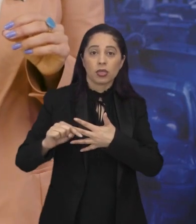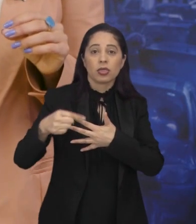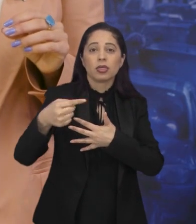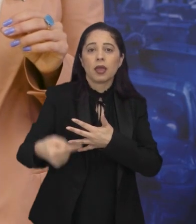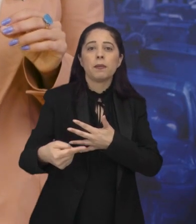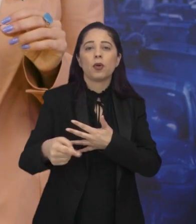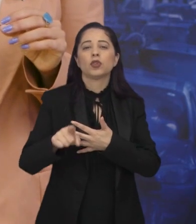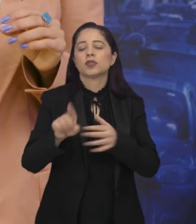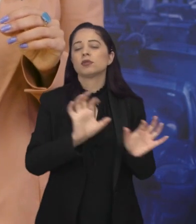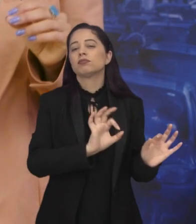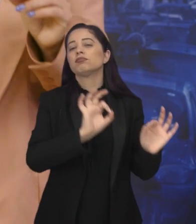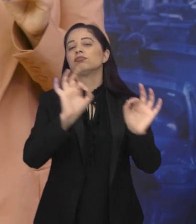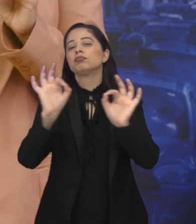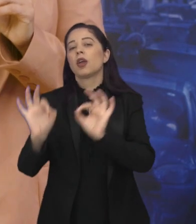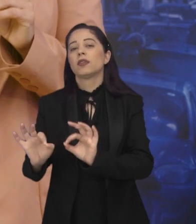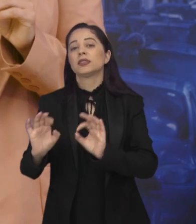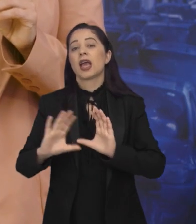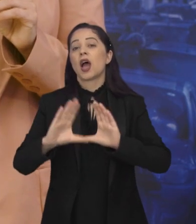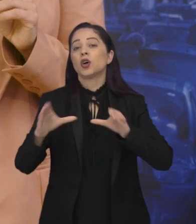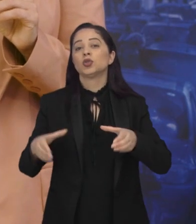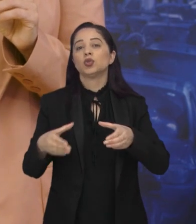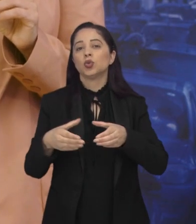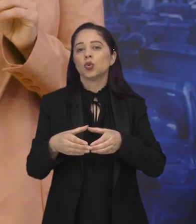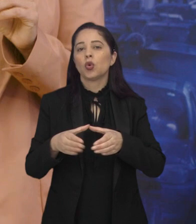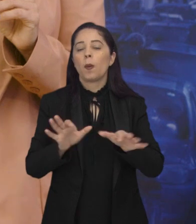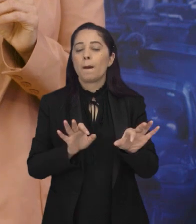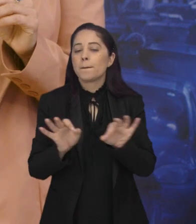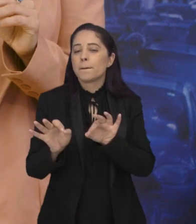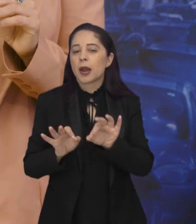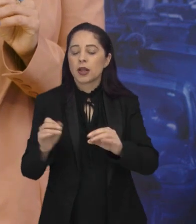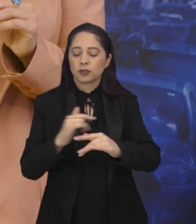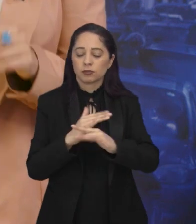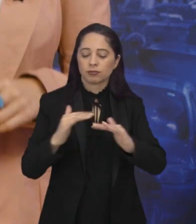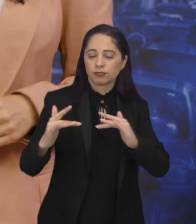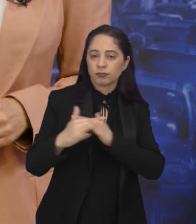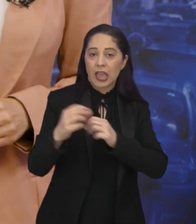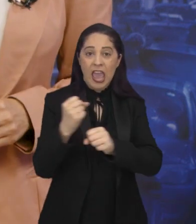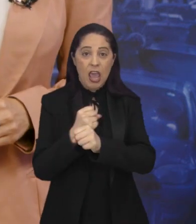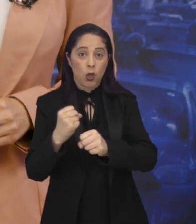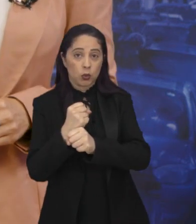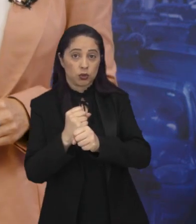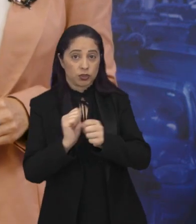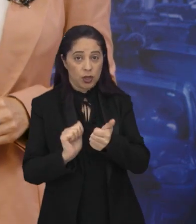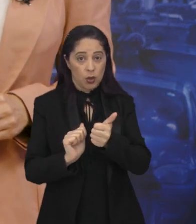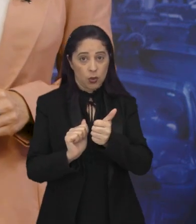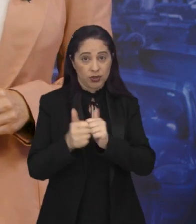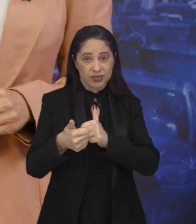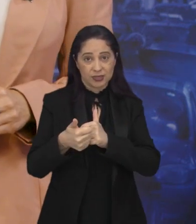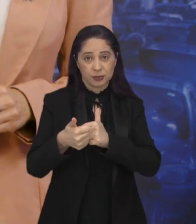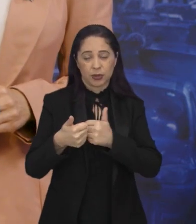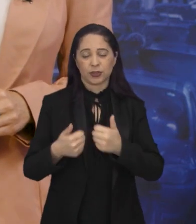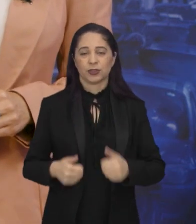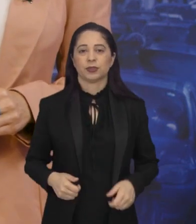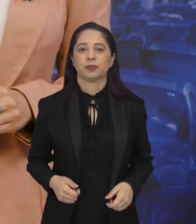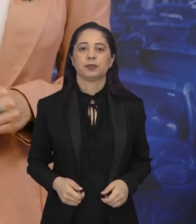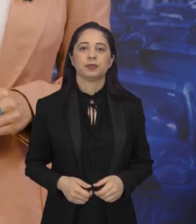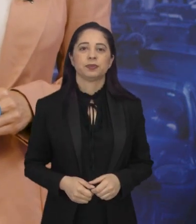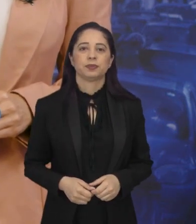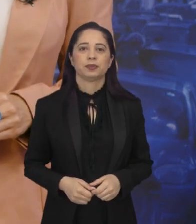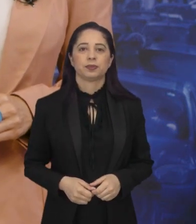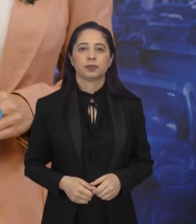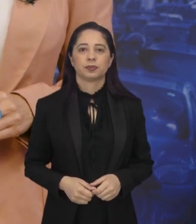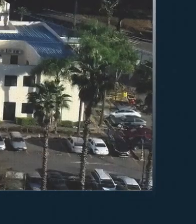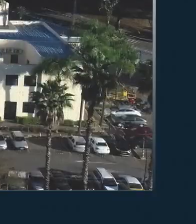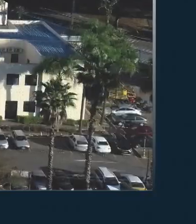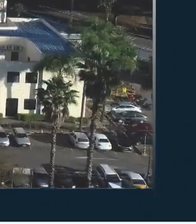aqui no Ação Parlamentar e no próximo bloco você vai conferir o trabalho da Comissão de Planejamento Urbano, Obras e Transporte. É